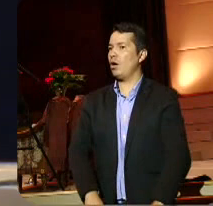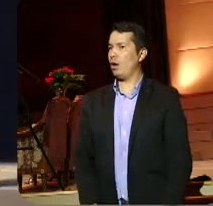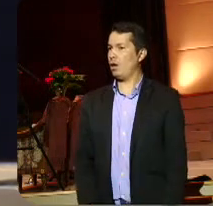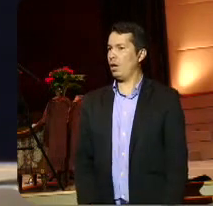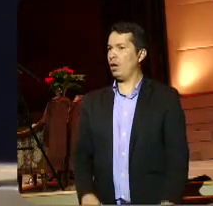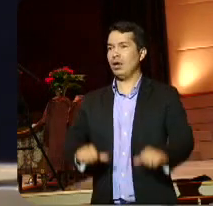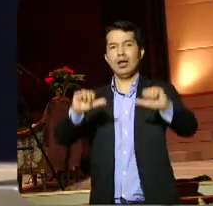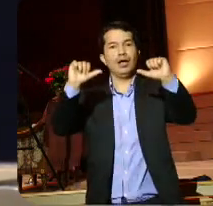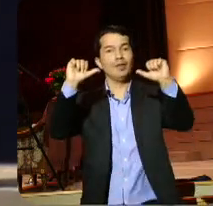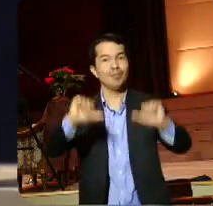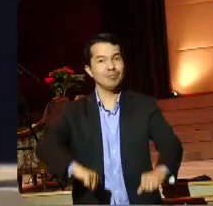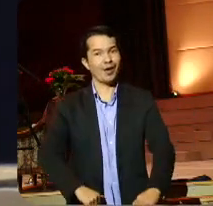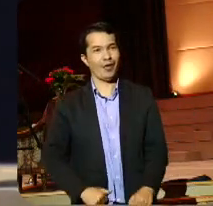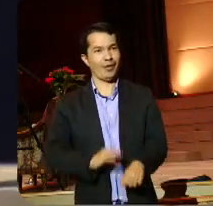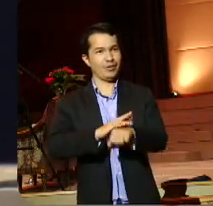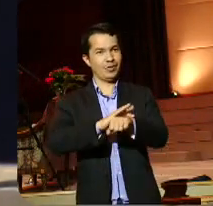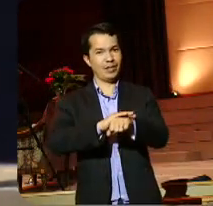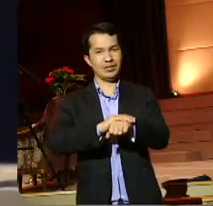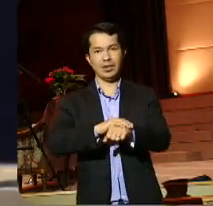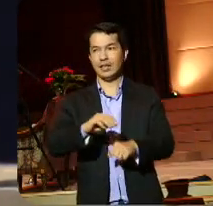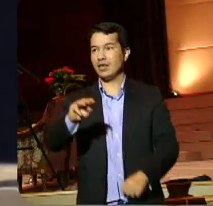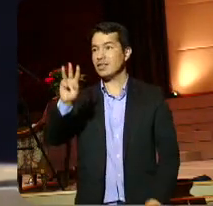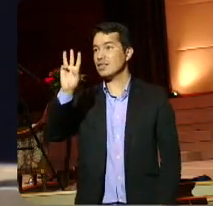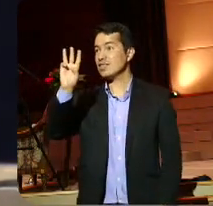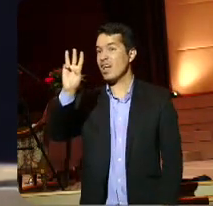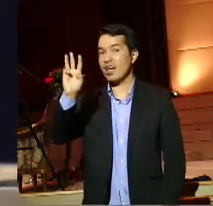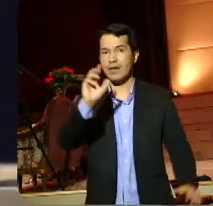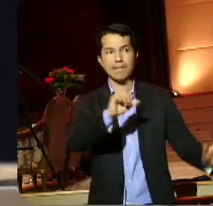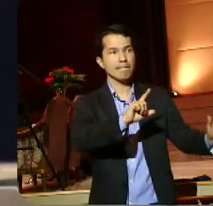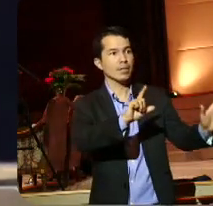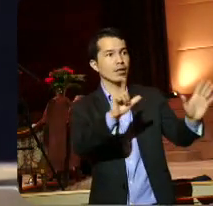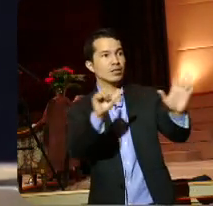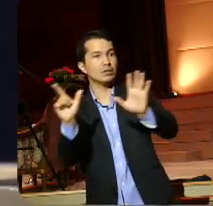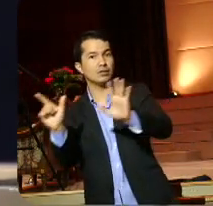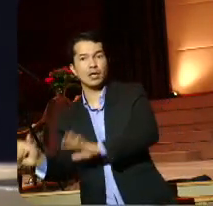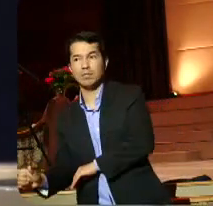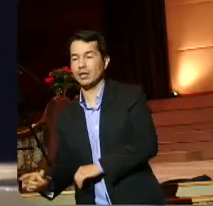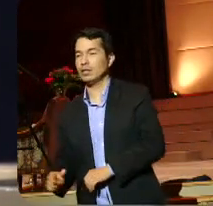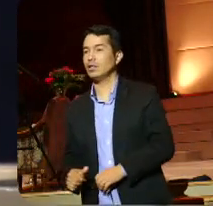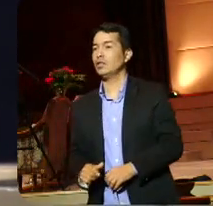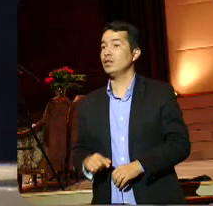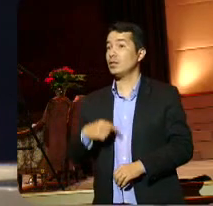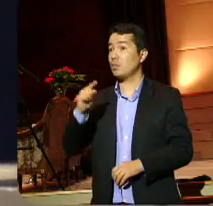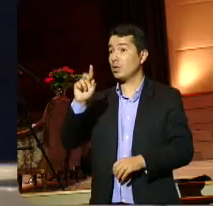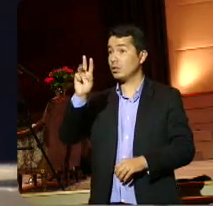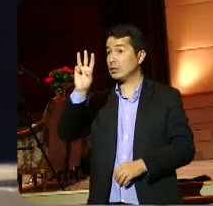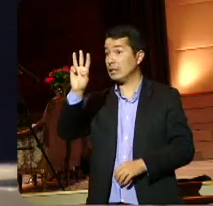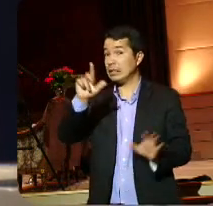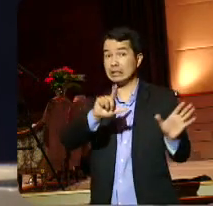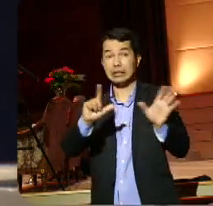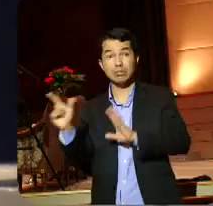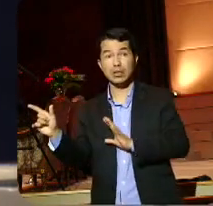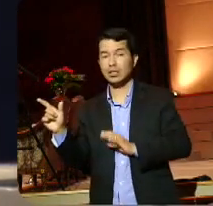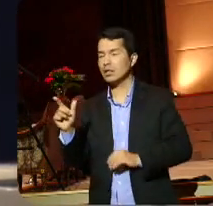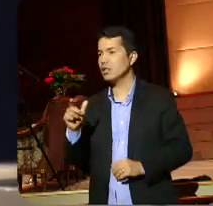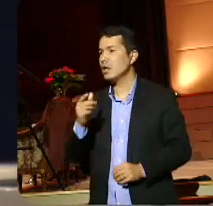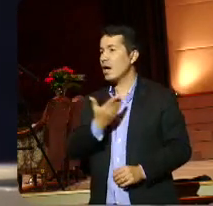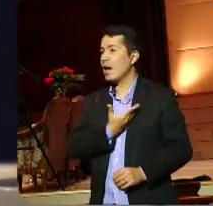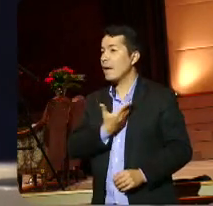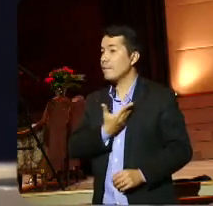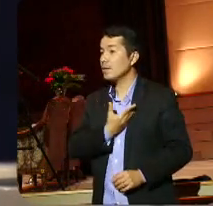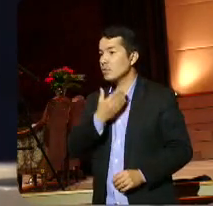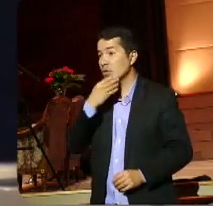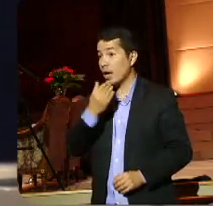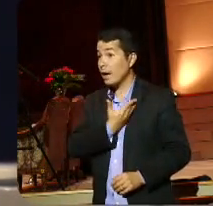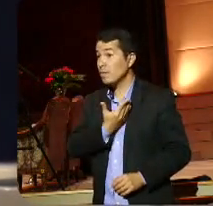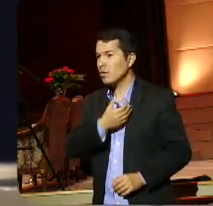Passou a terceira semana, e na terceira semana veio um dos seus amigos mais antigos, e adivinha